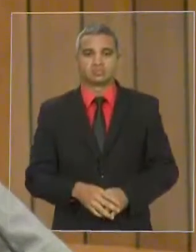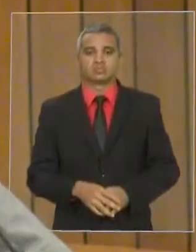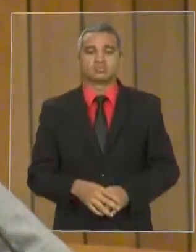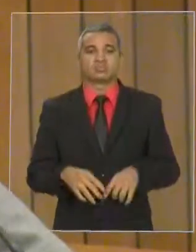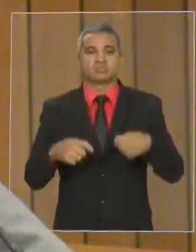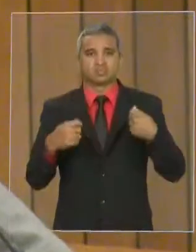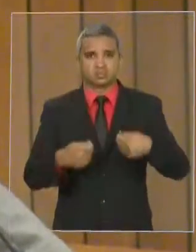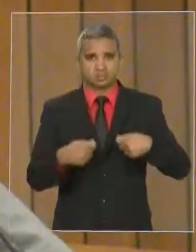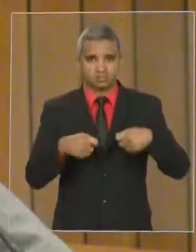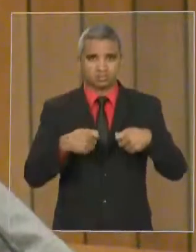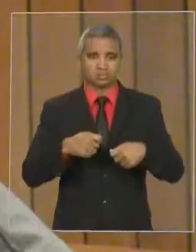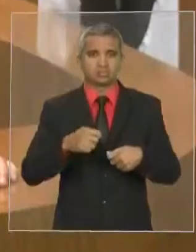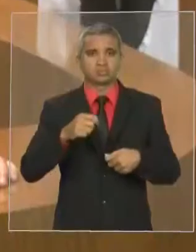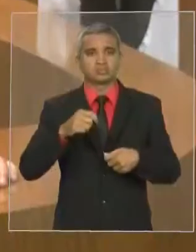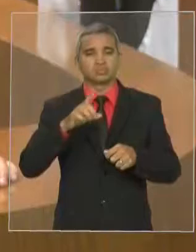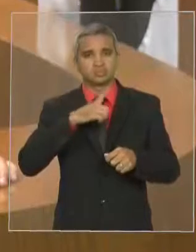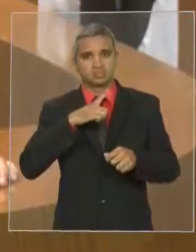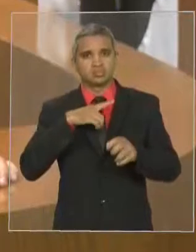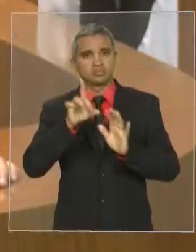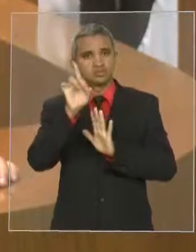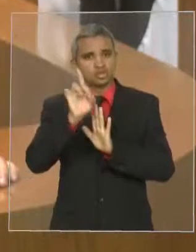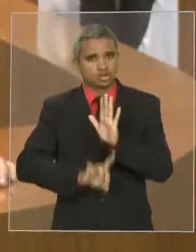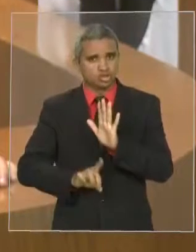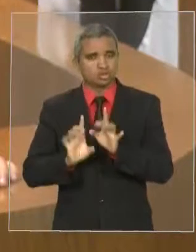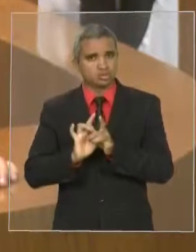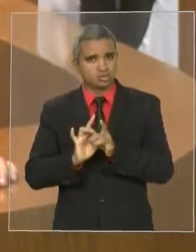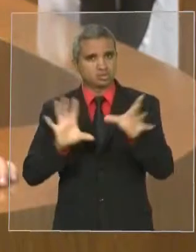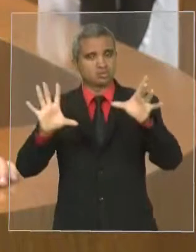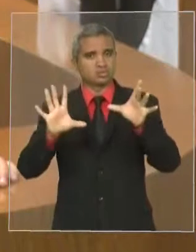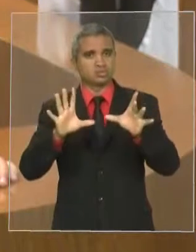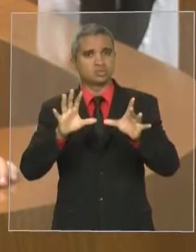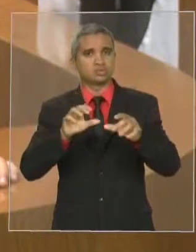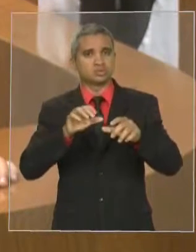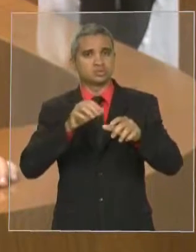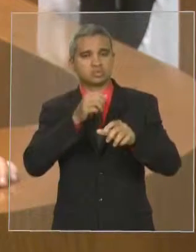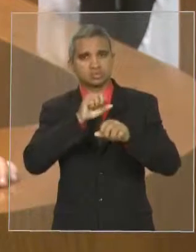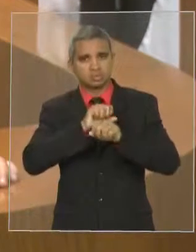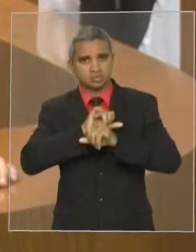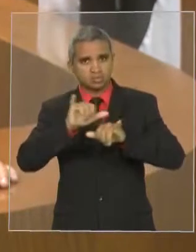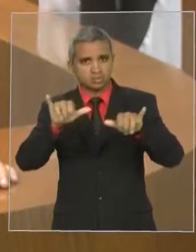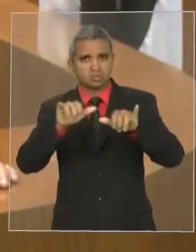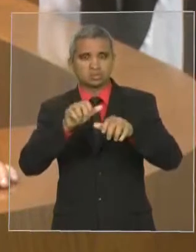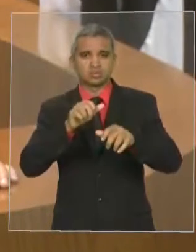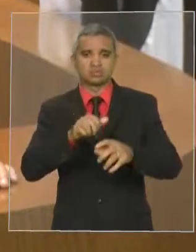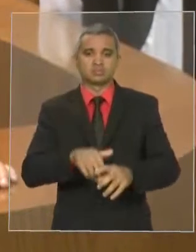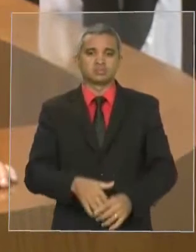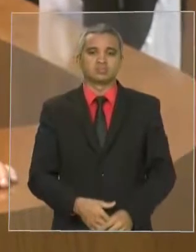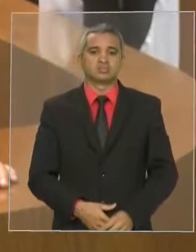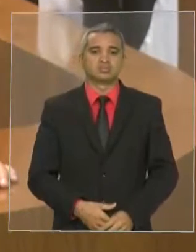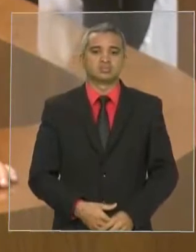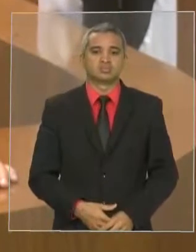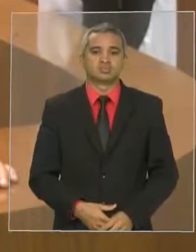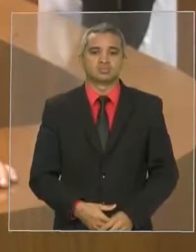do direito de imprensa no estado do Maranhão respeitado. É claro que muitas